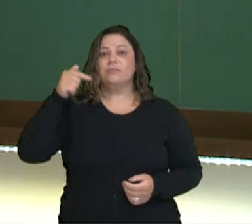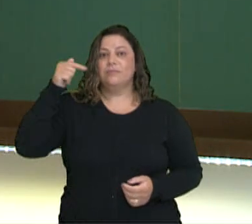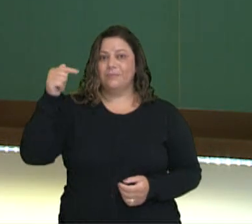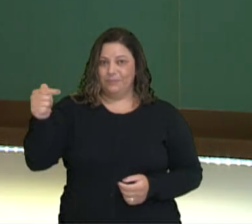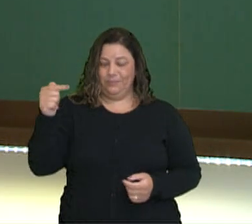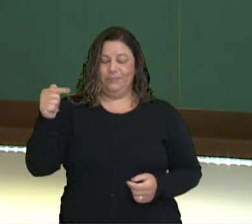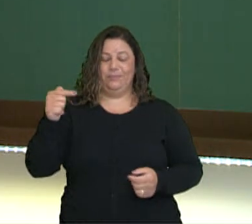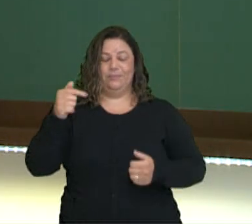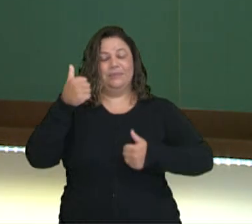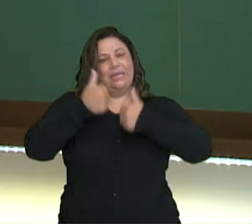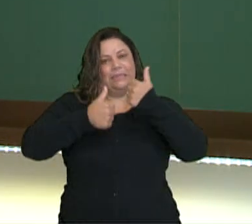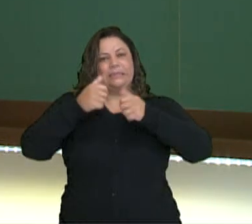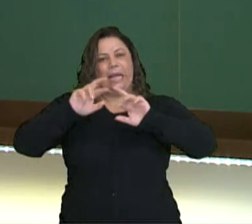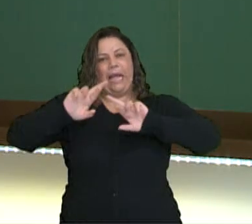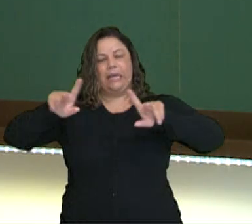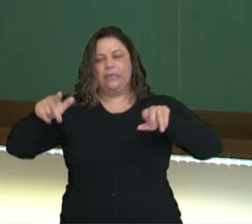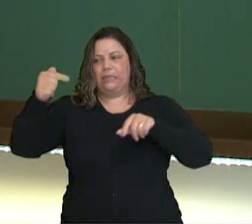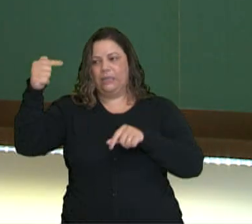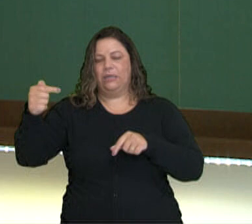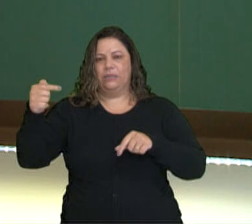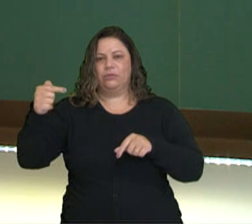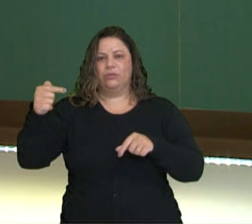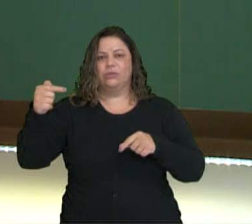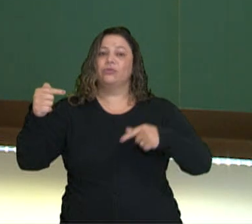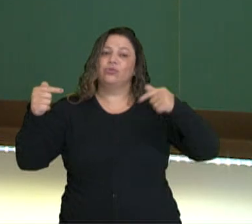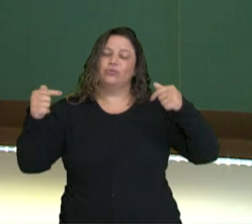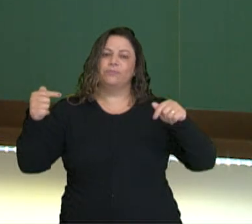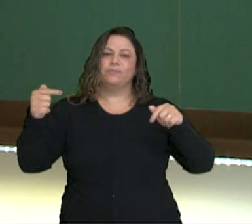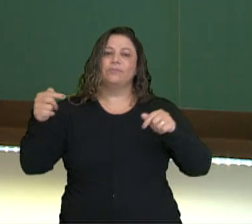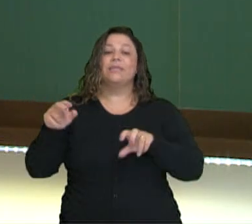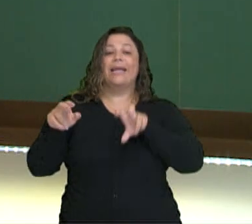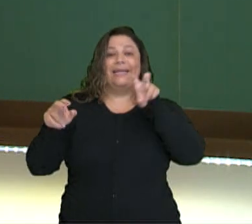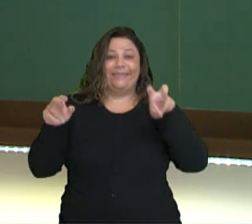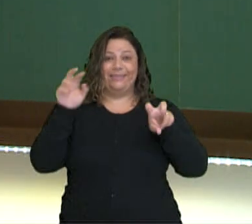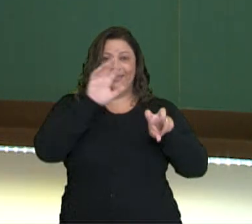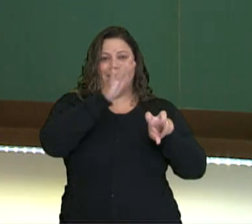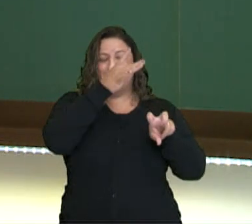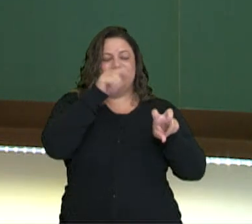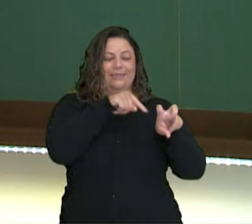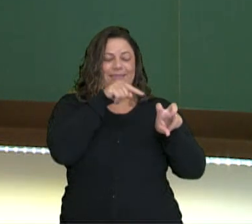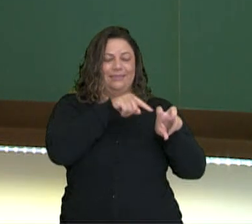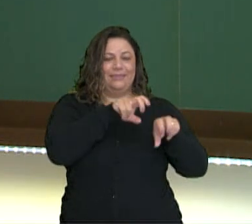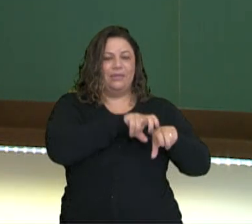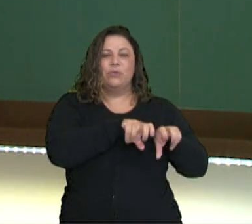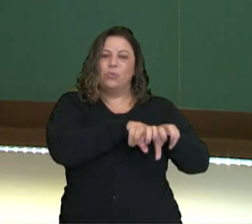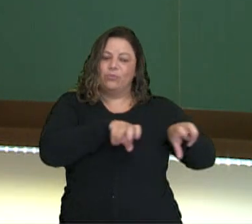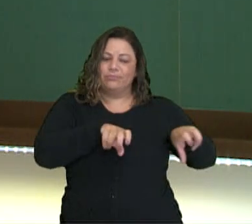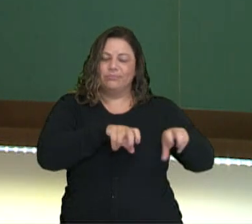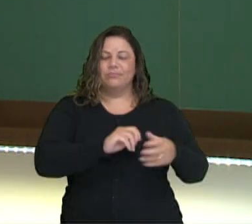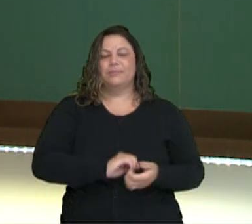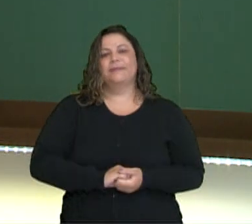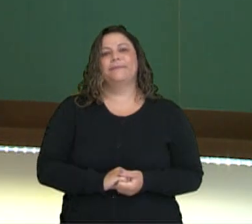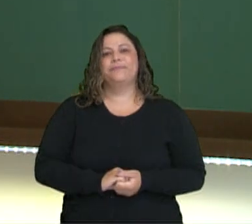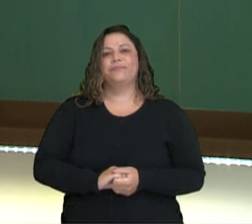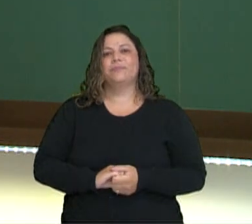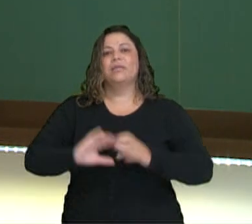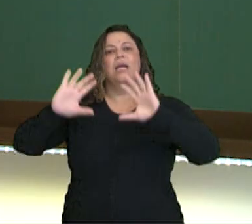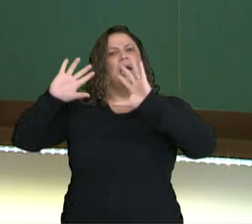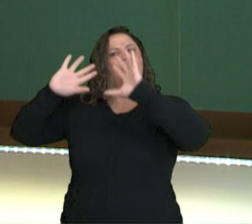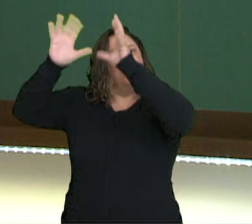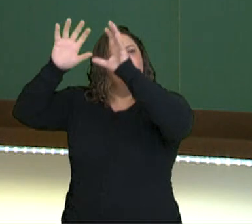jogadores, incluindo o goleiro e 5 reservas. E o arremesso lateral, como acabei de